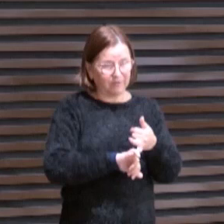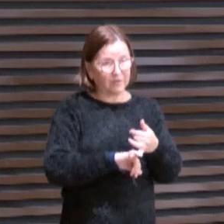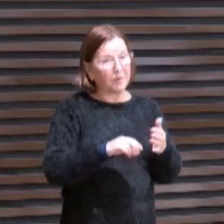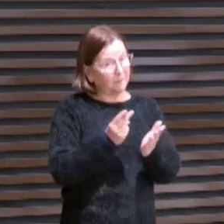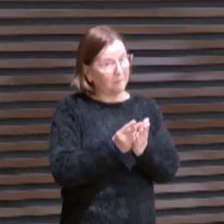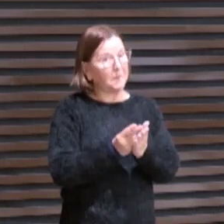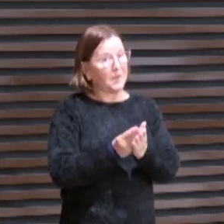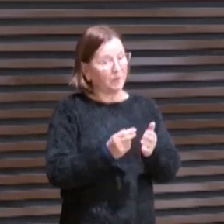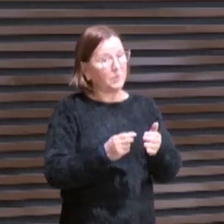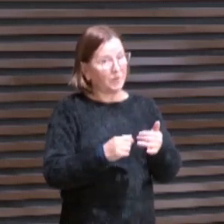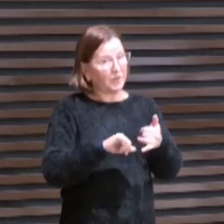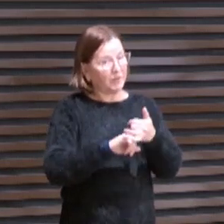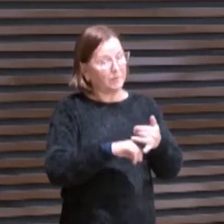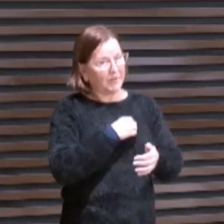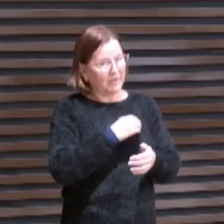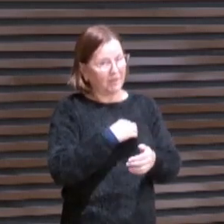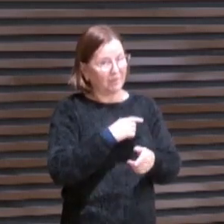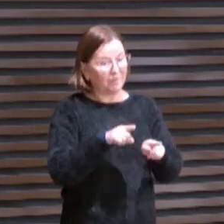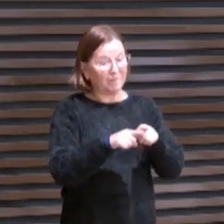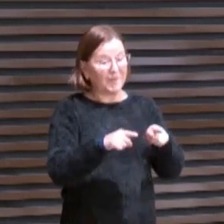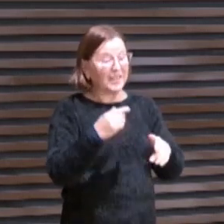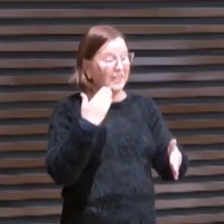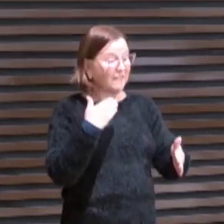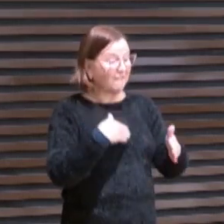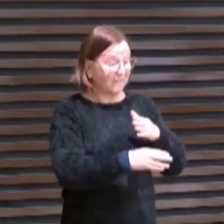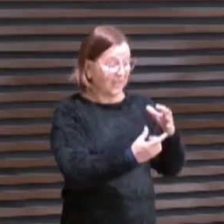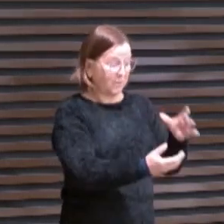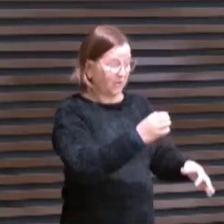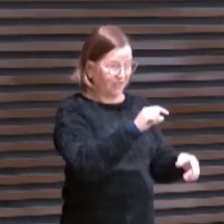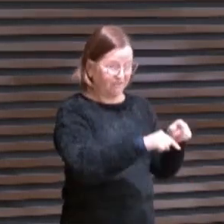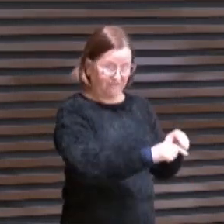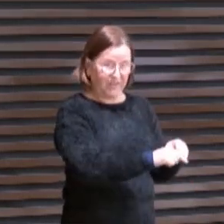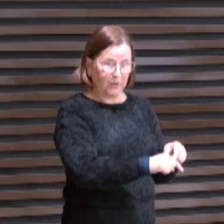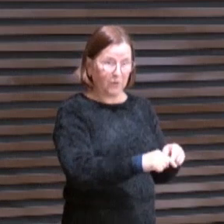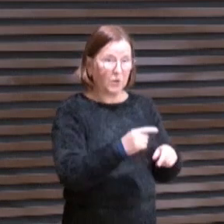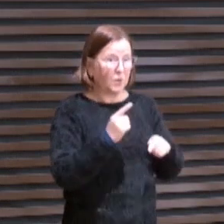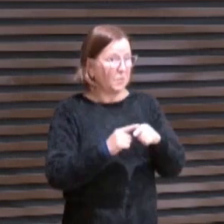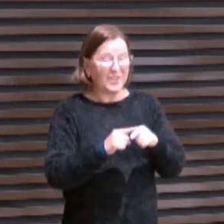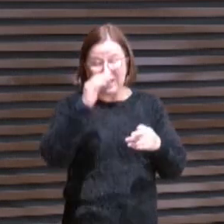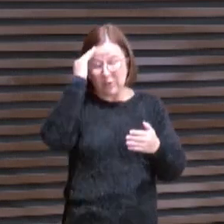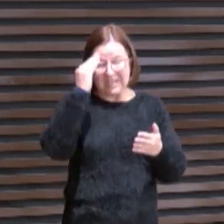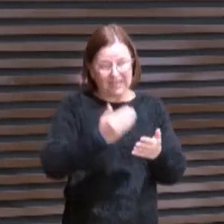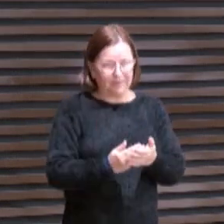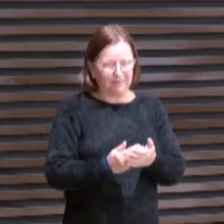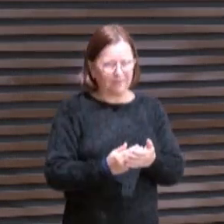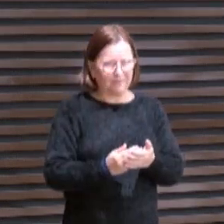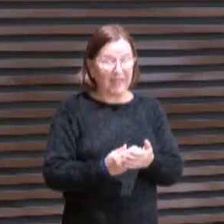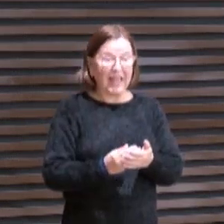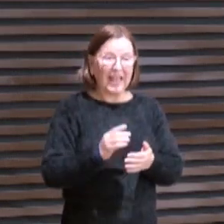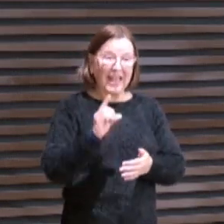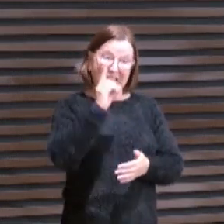você vai para o inferno por causa da incredulidade, porque Davi foi um adúltero, mas ele